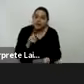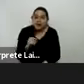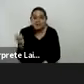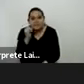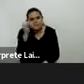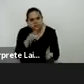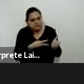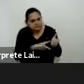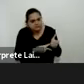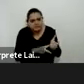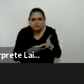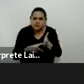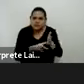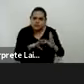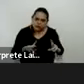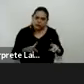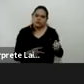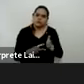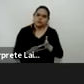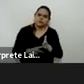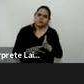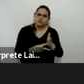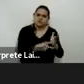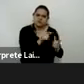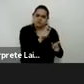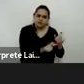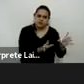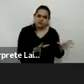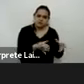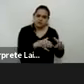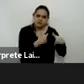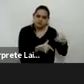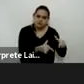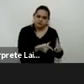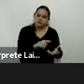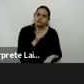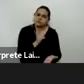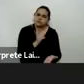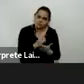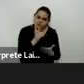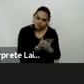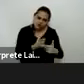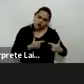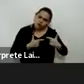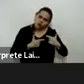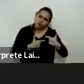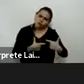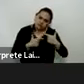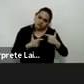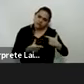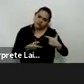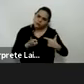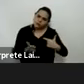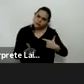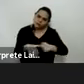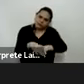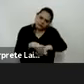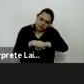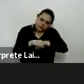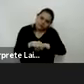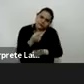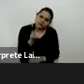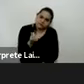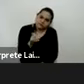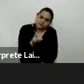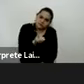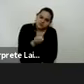cada entidade persevere, mantenha a luta para os R$ 100 até dezembro.